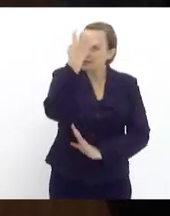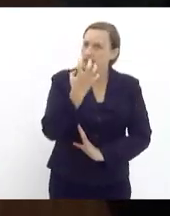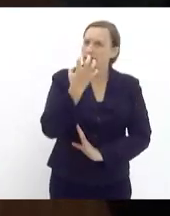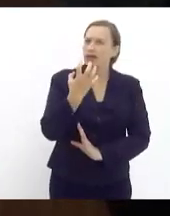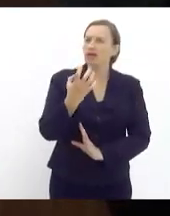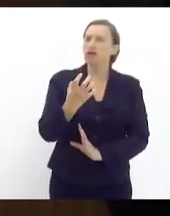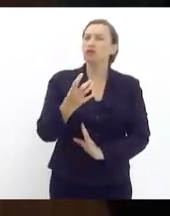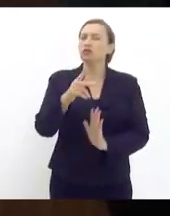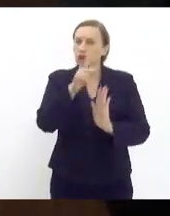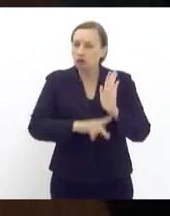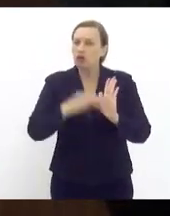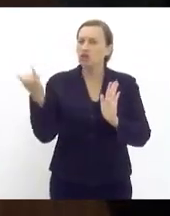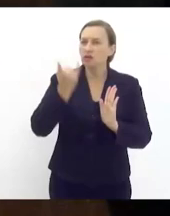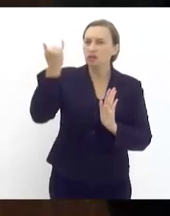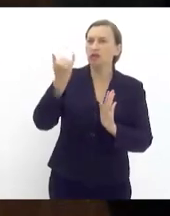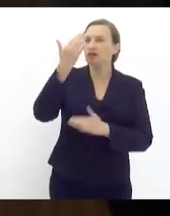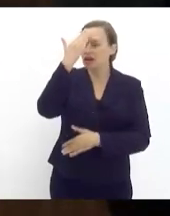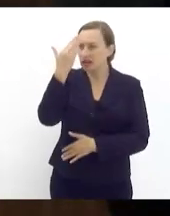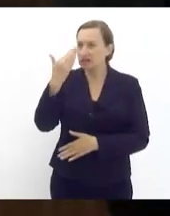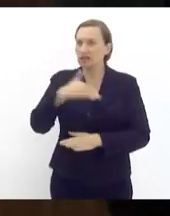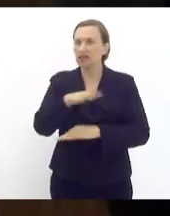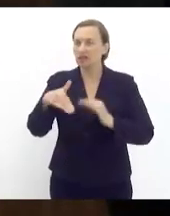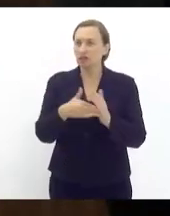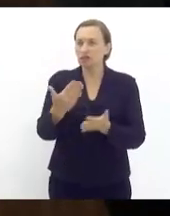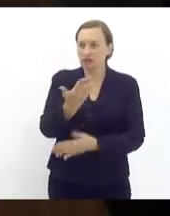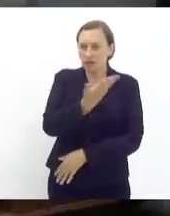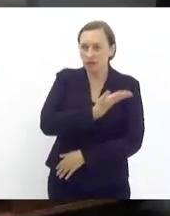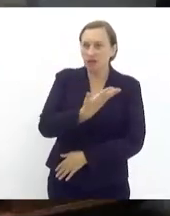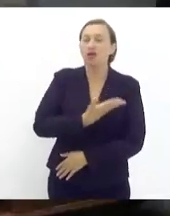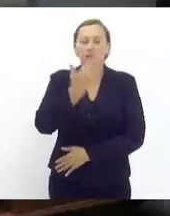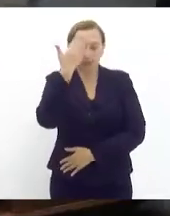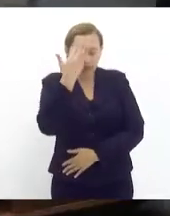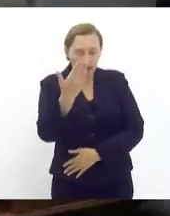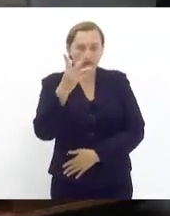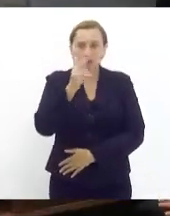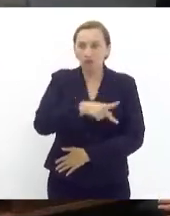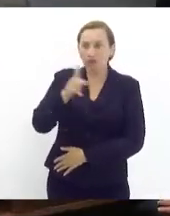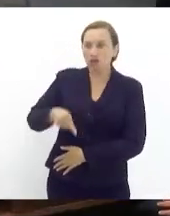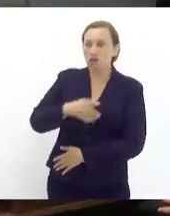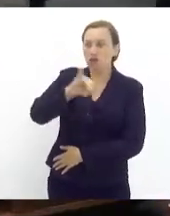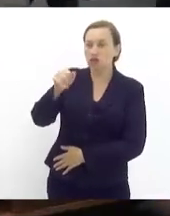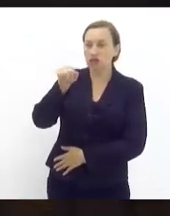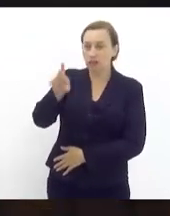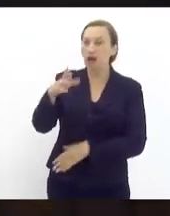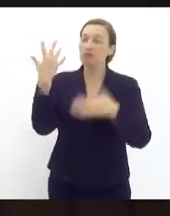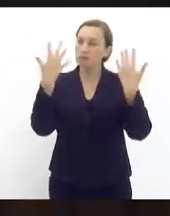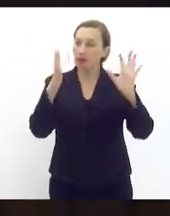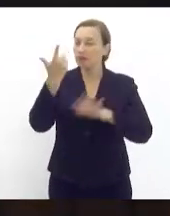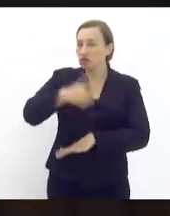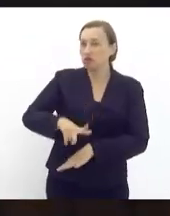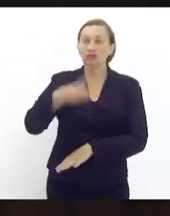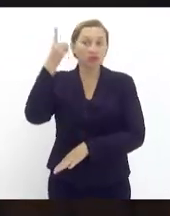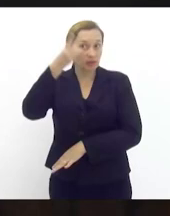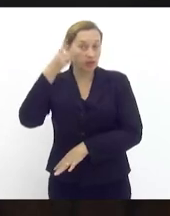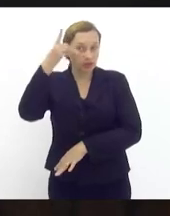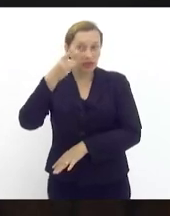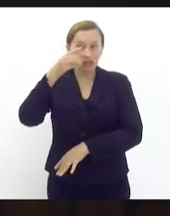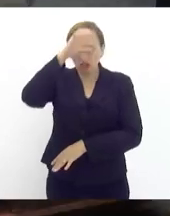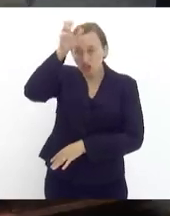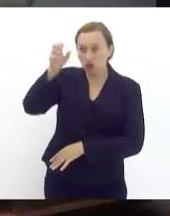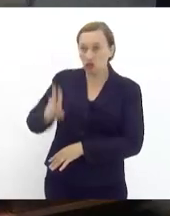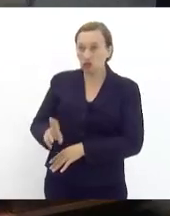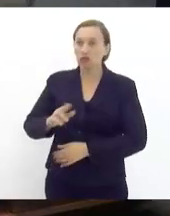de um projeto importante fica aqui o meu agradecimento a todos os colegas Obrigado Professor José Amai parabéns mais uma vez deputada tia Ju por